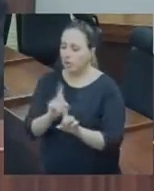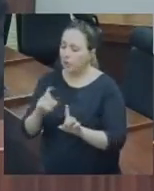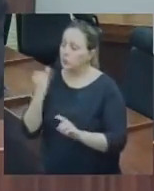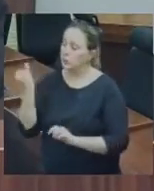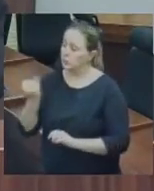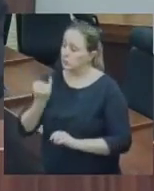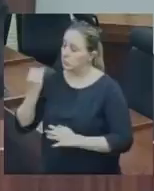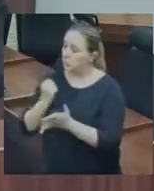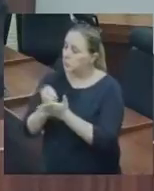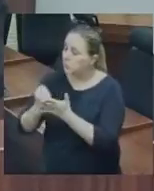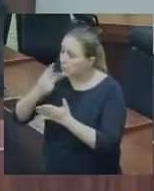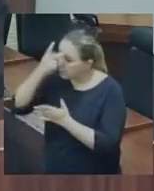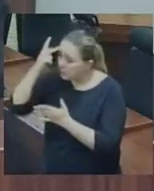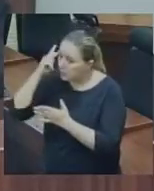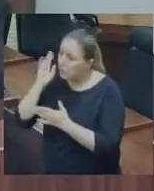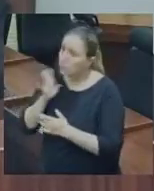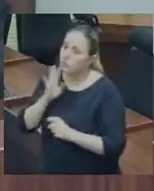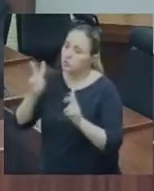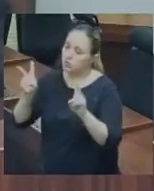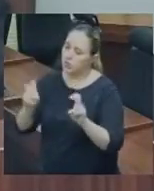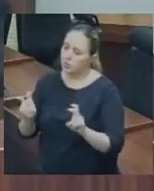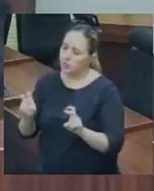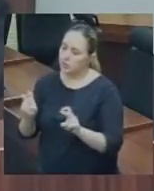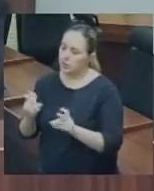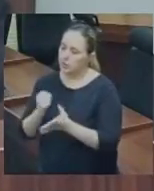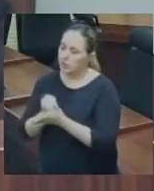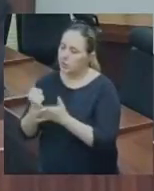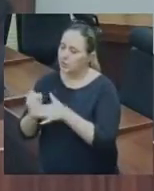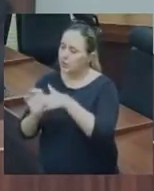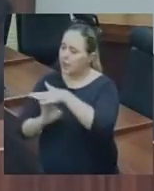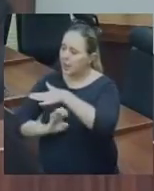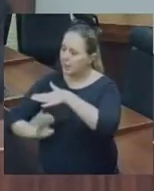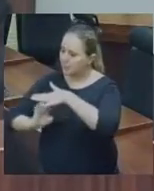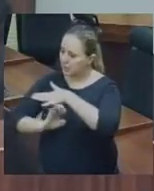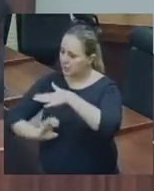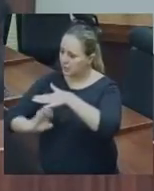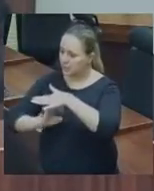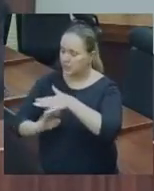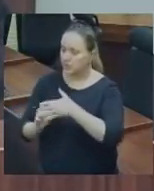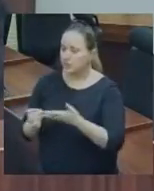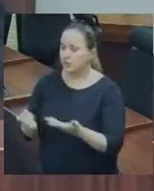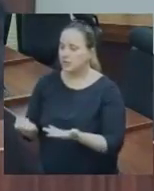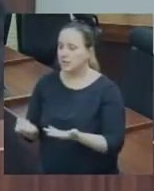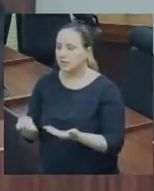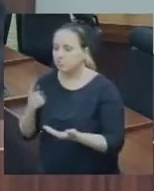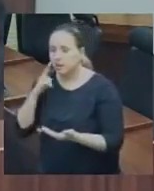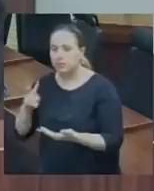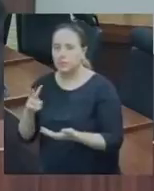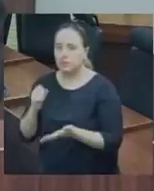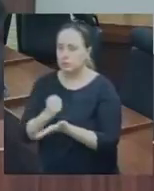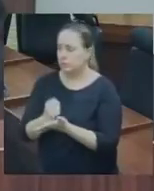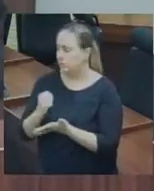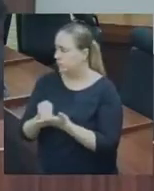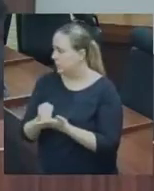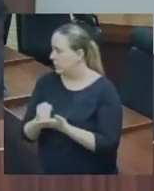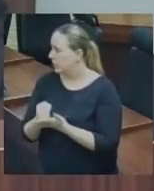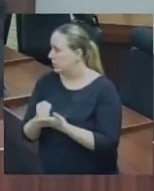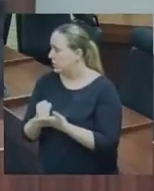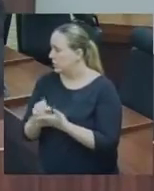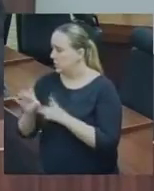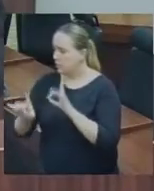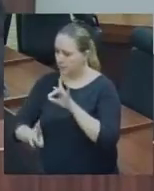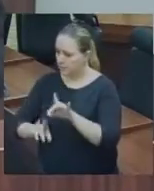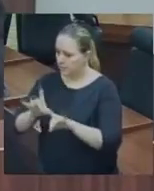ter empresas é s ponderar sobre a contratação de especialistas